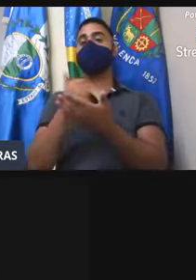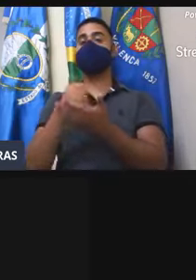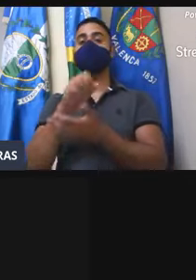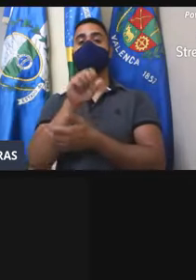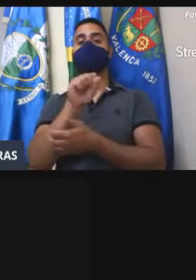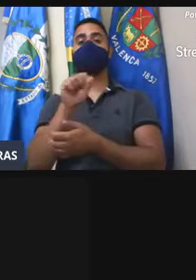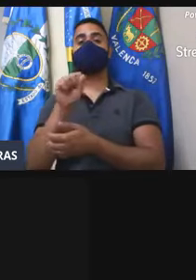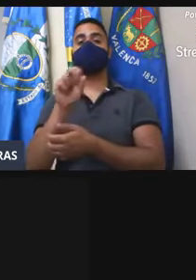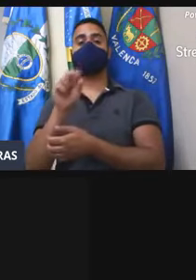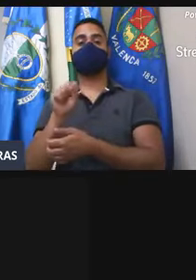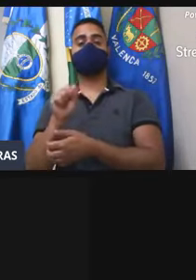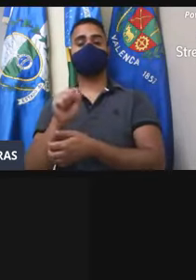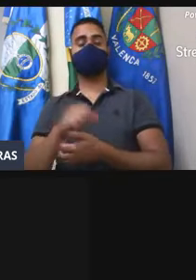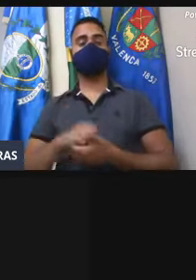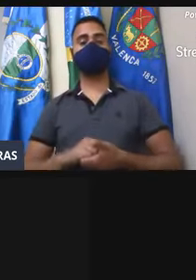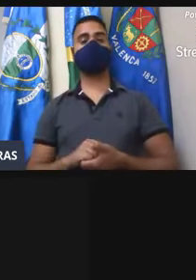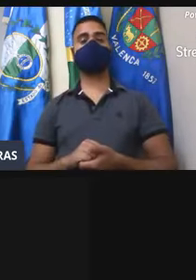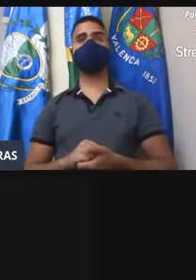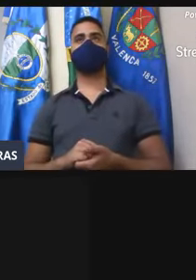CadSuas.